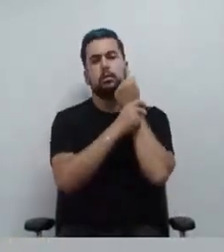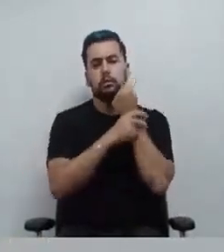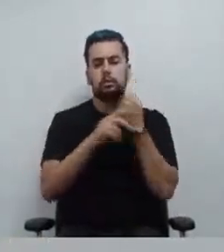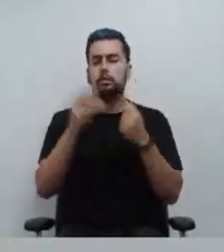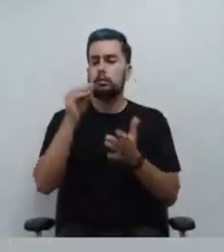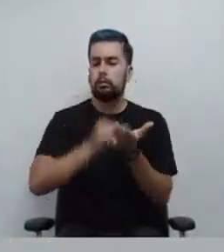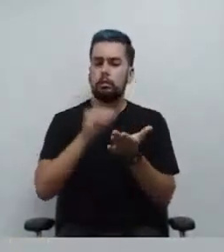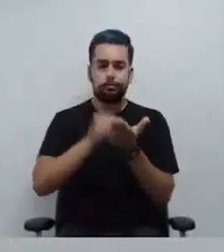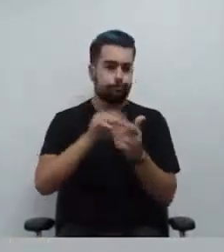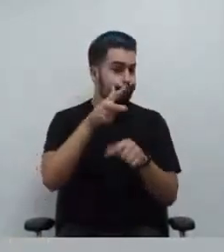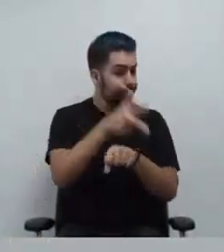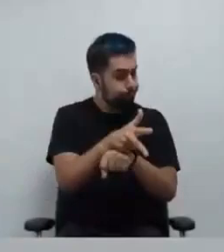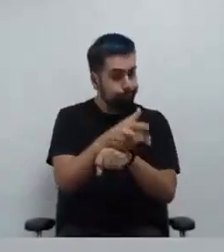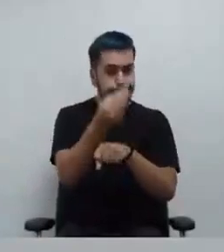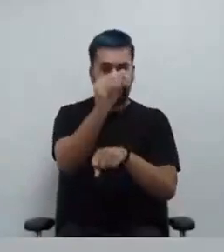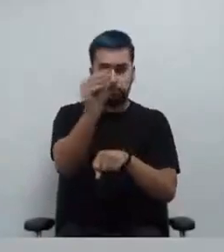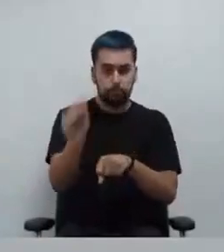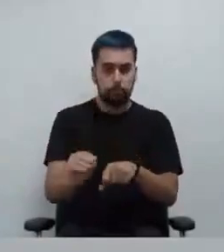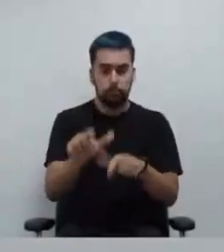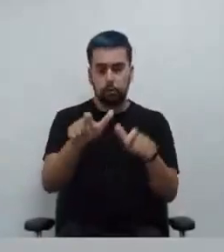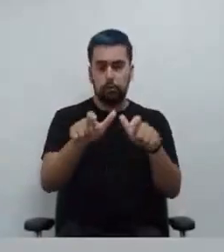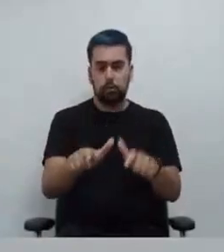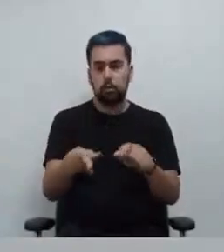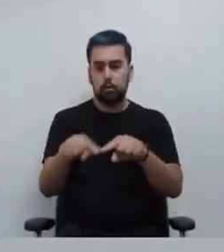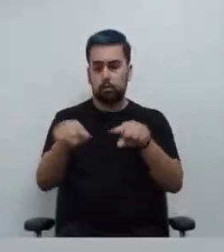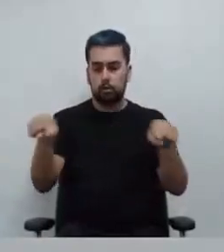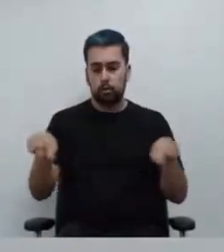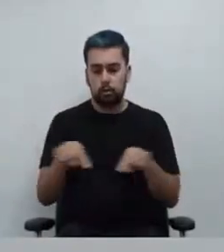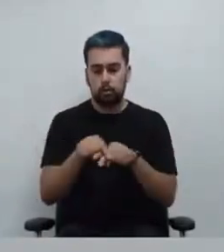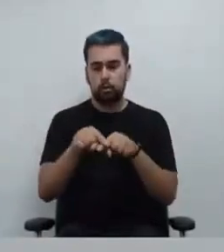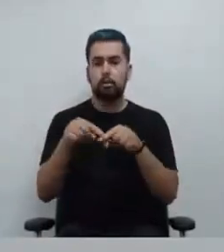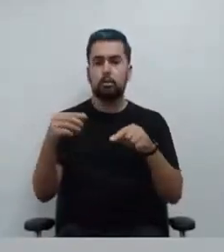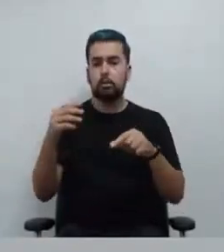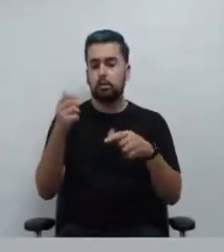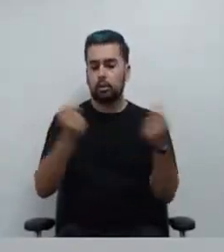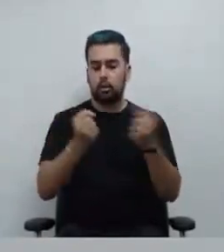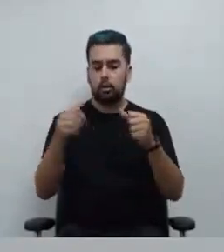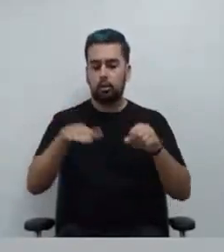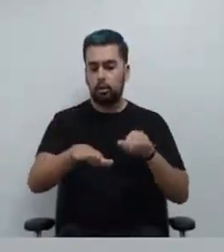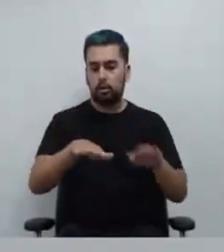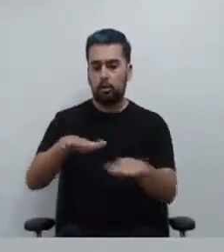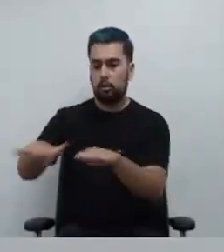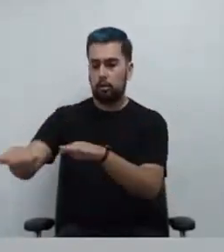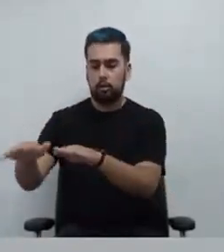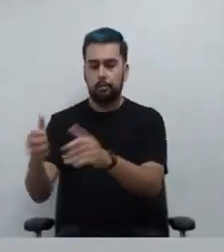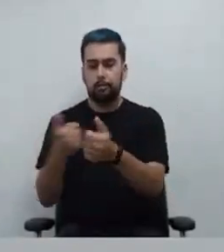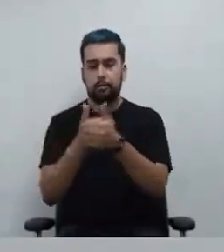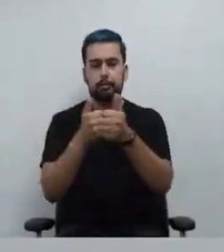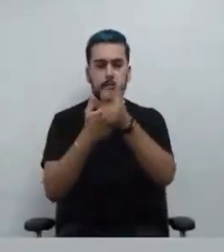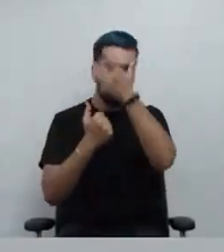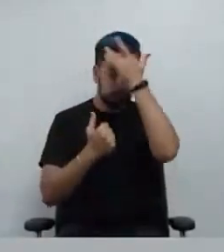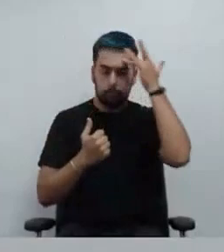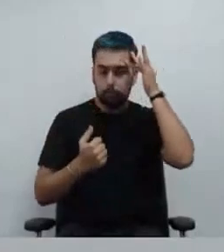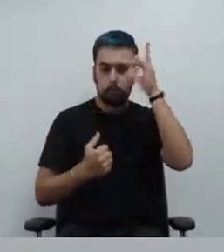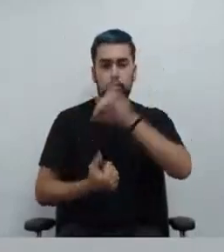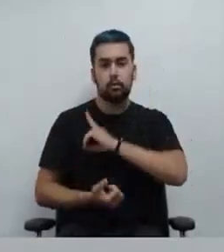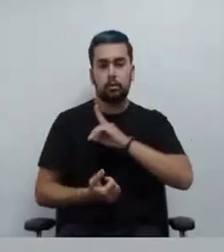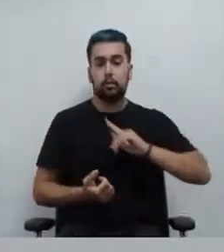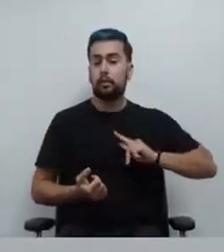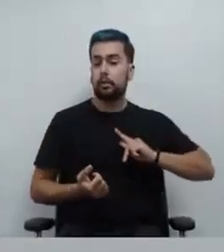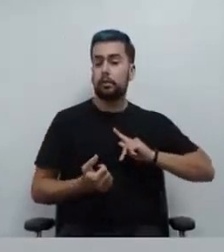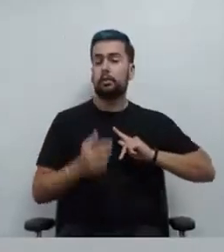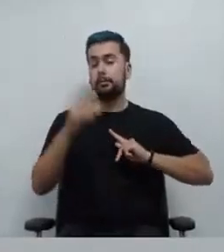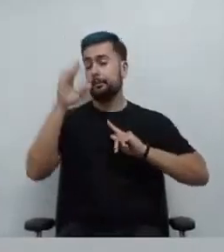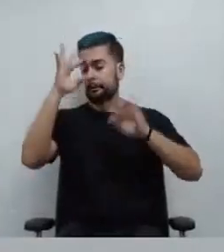de câmeras, pelo visto, na região do estacionamento próximo dos defensores, imagina nas unidades da Defensoria